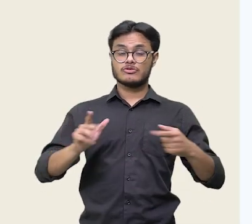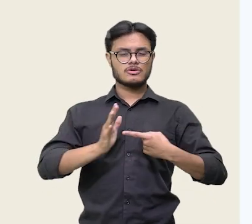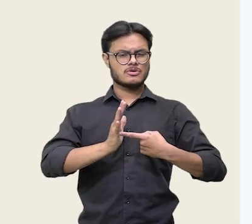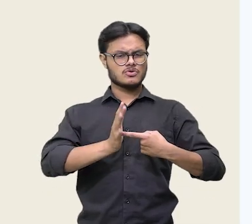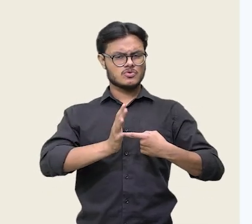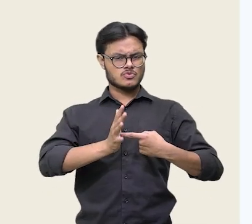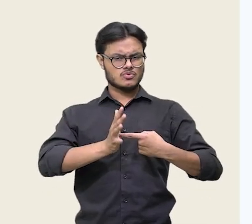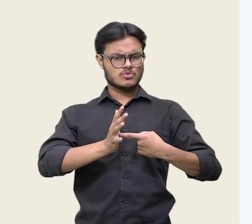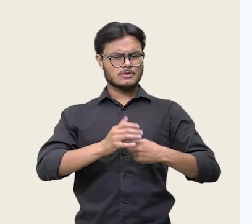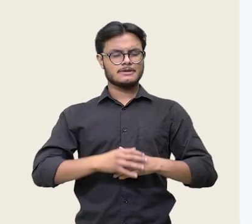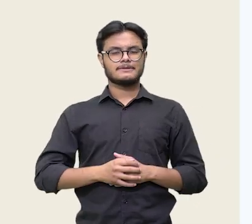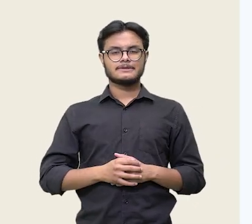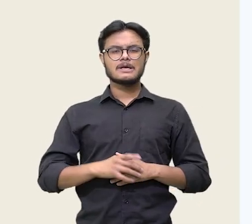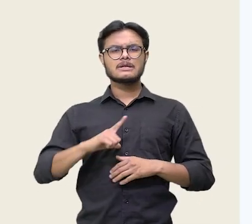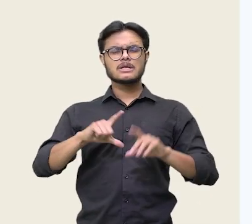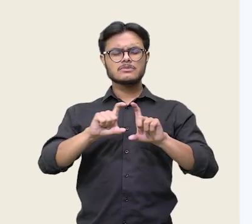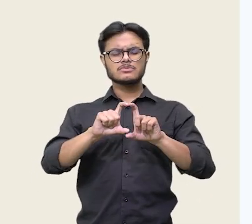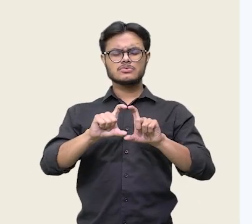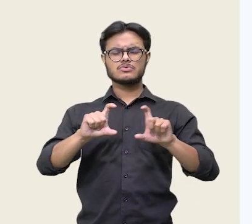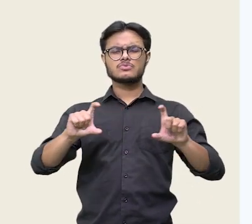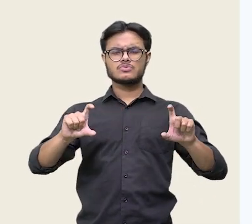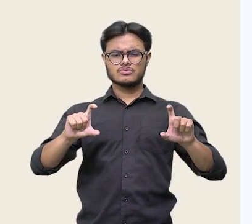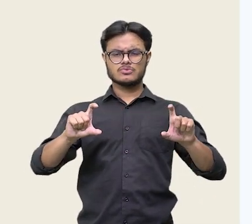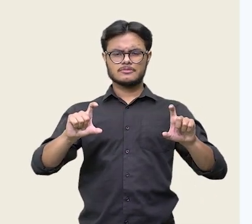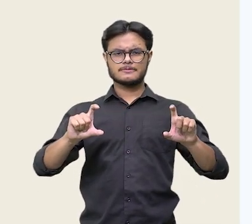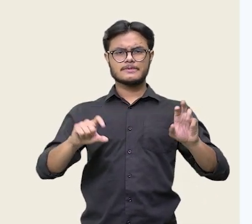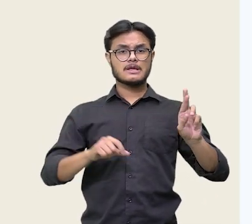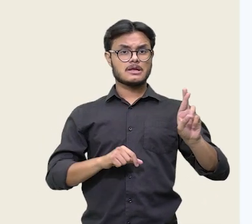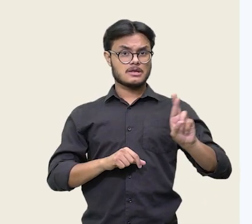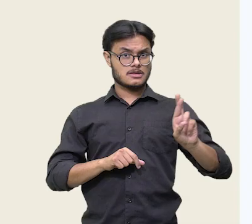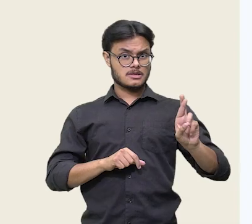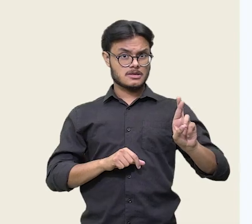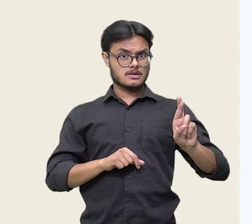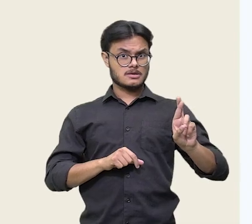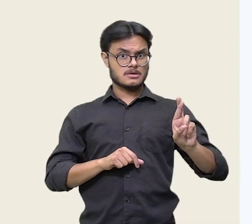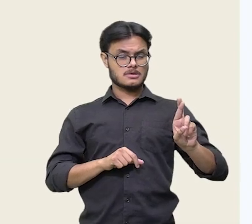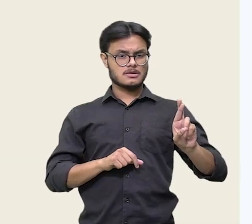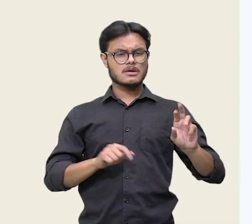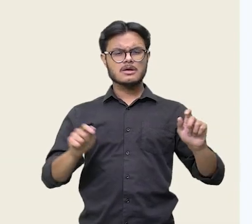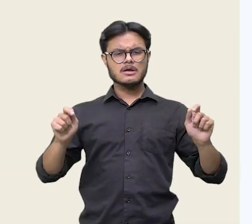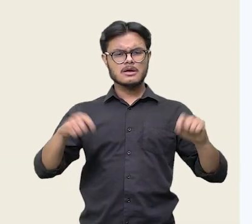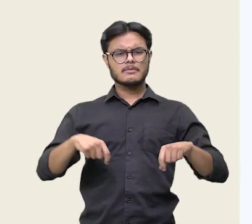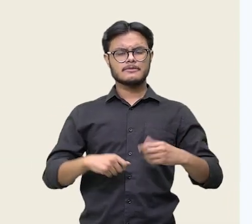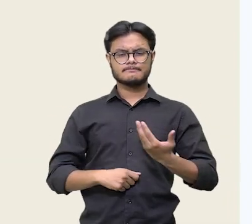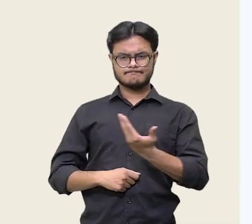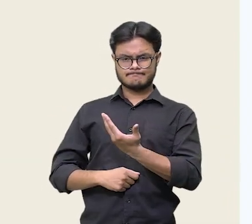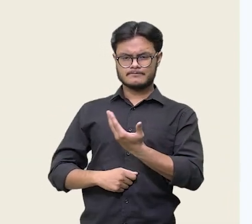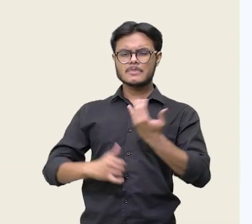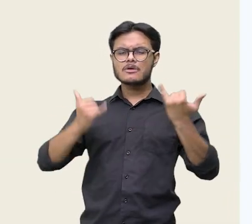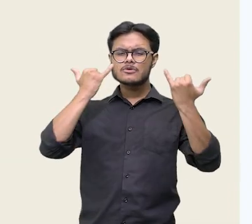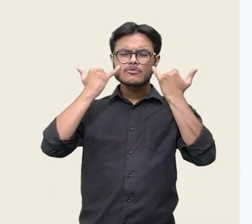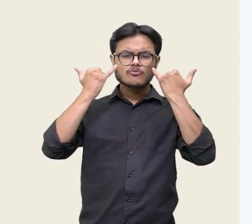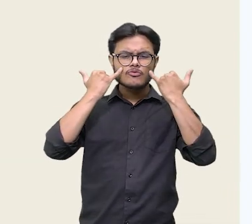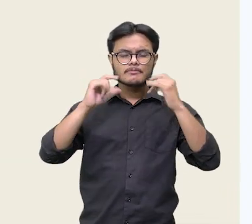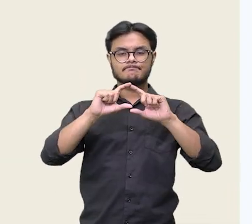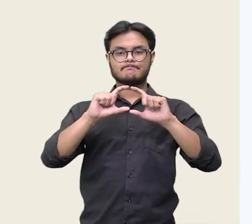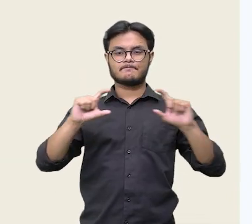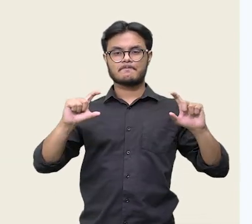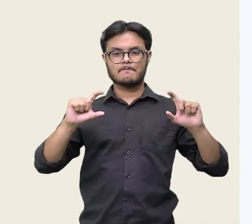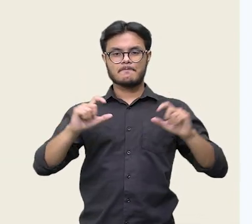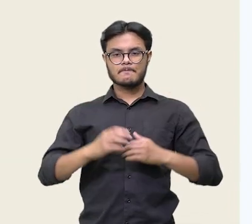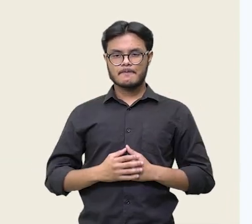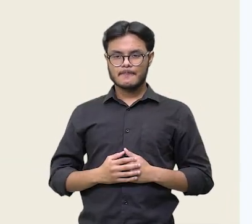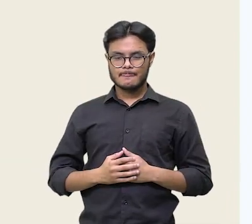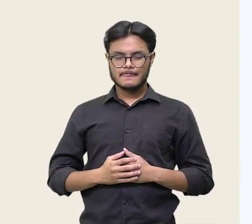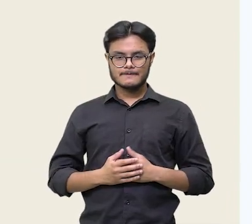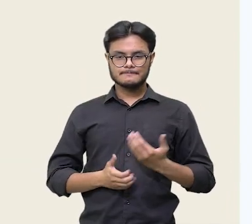temos a equação do receptor ideal. Nós temos a legenda, força contra a eletromotriz,